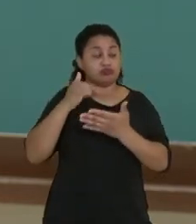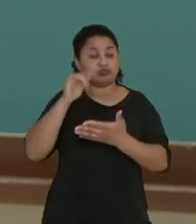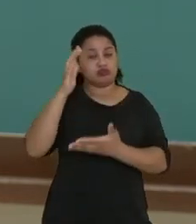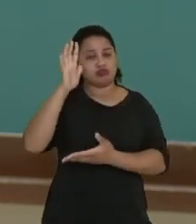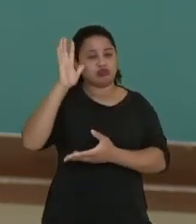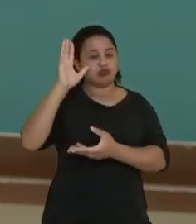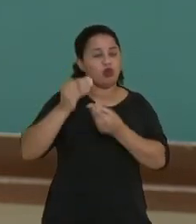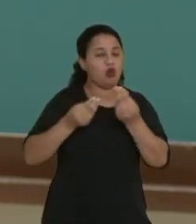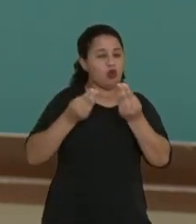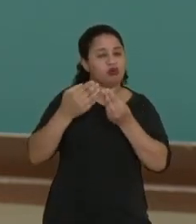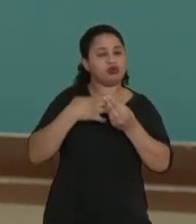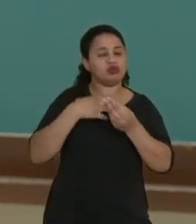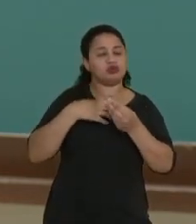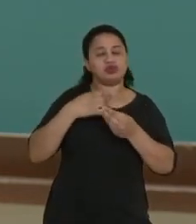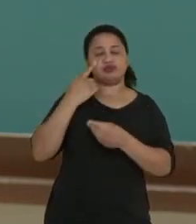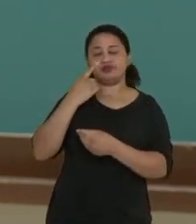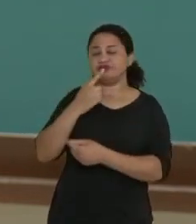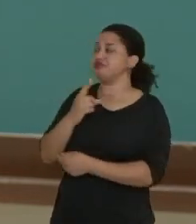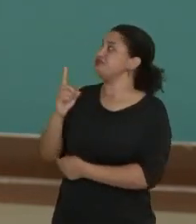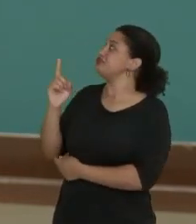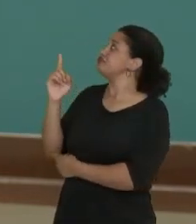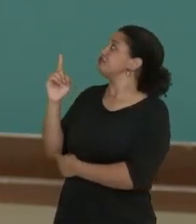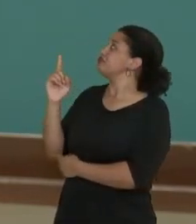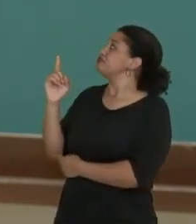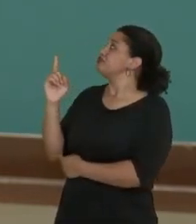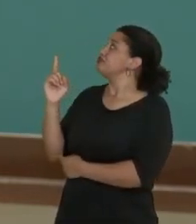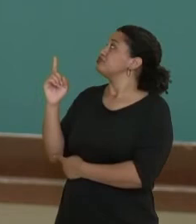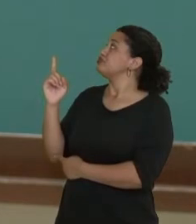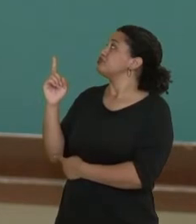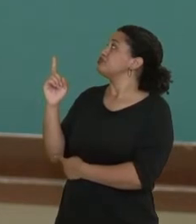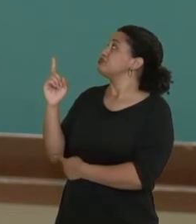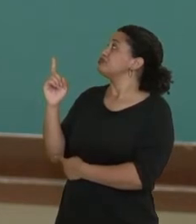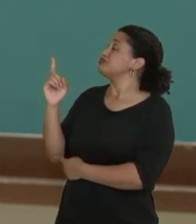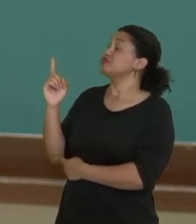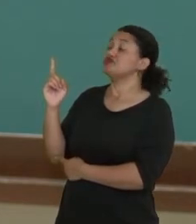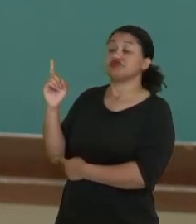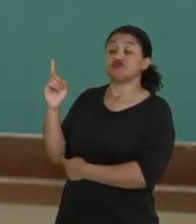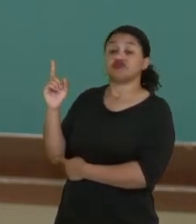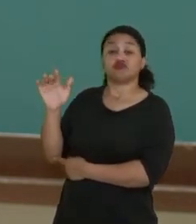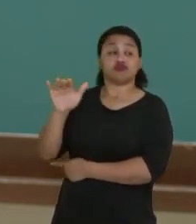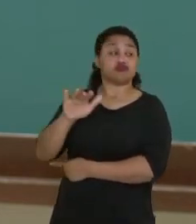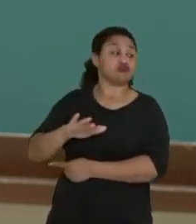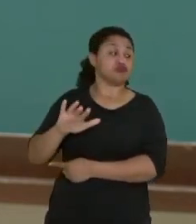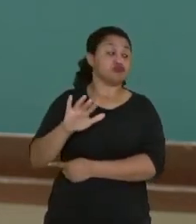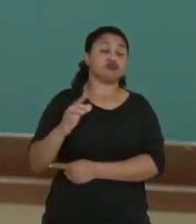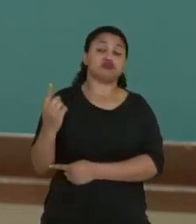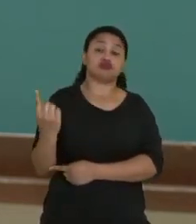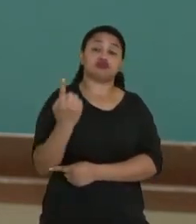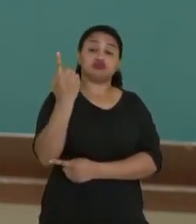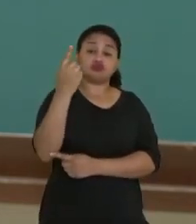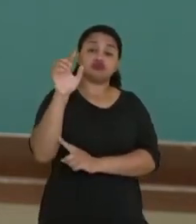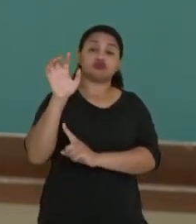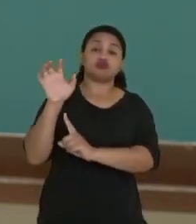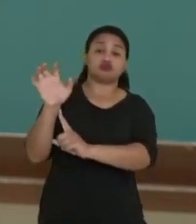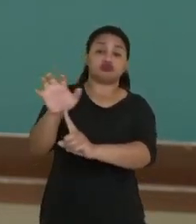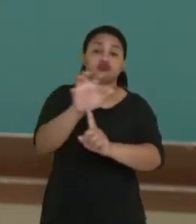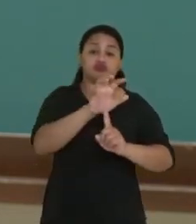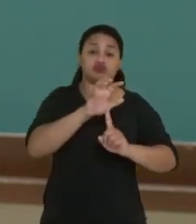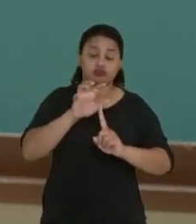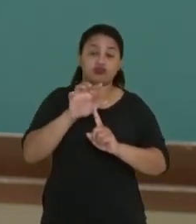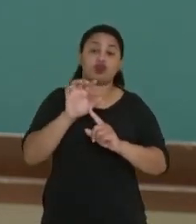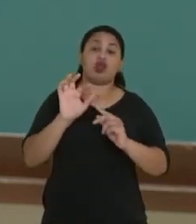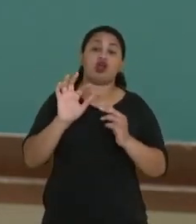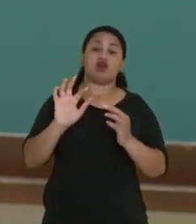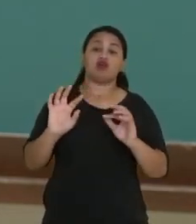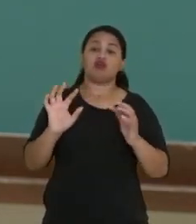são mais elevadas em relação ao nível do mar do que uma região litorânea. E isso vai influenciar, é um fator do